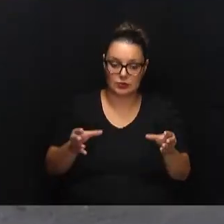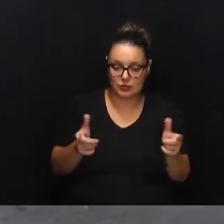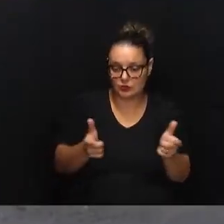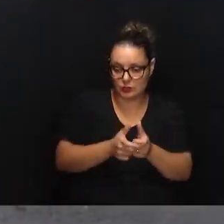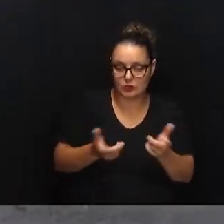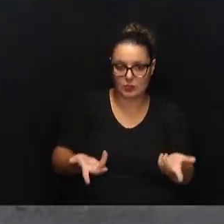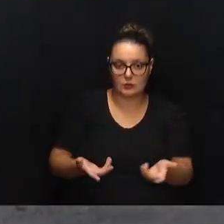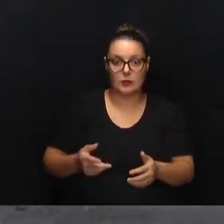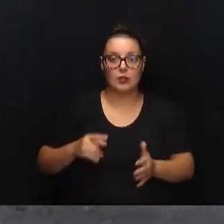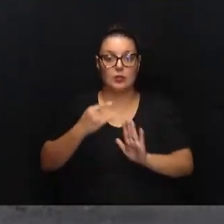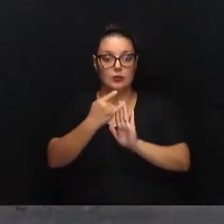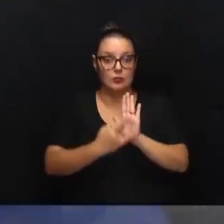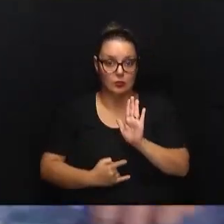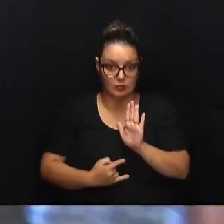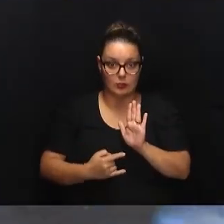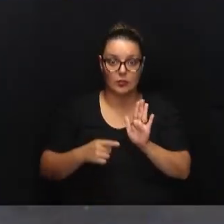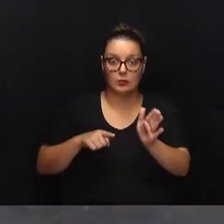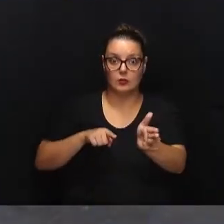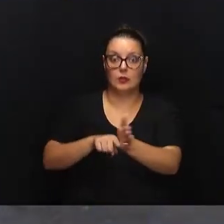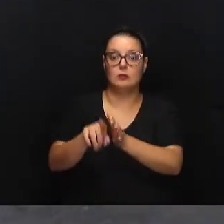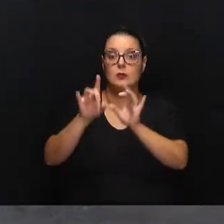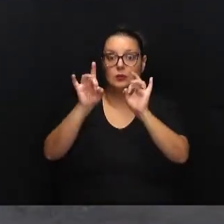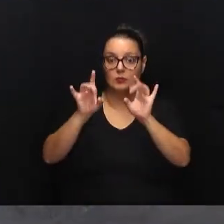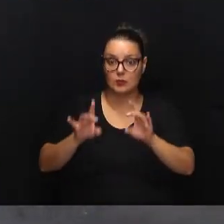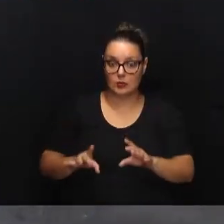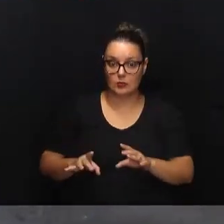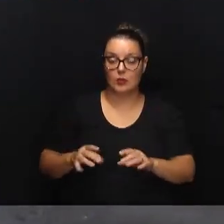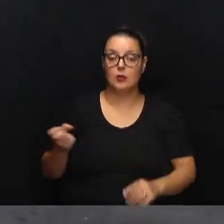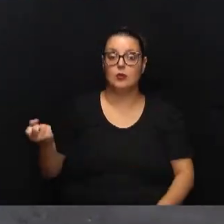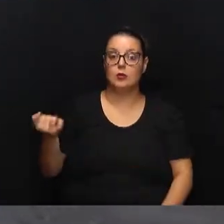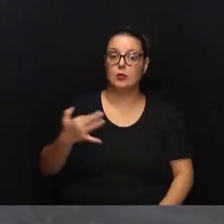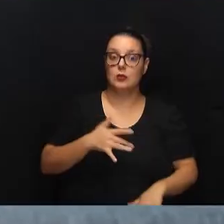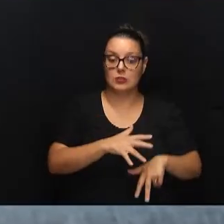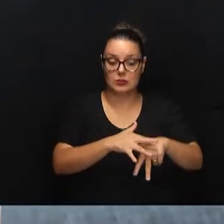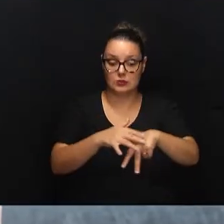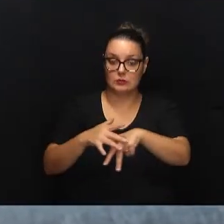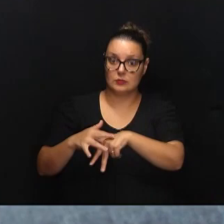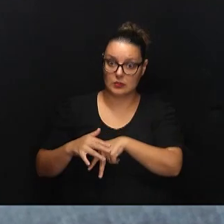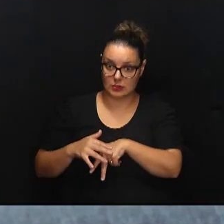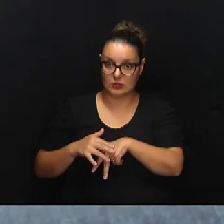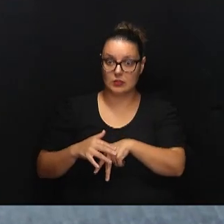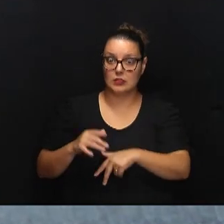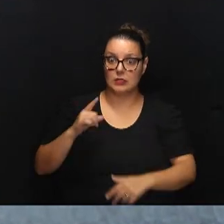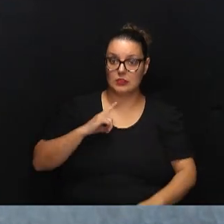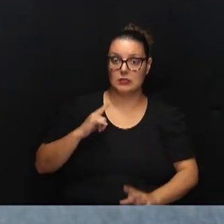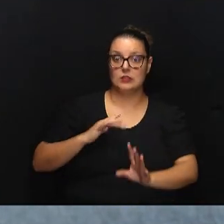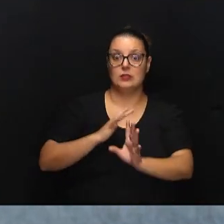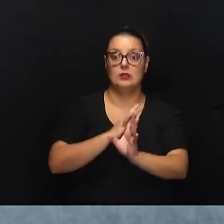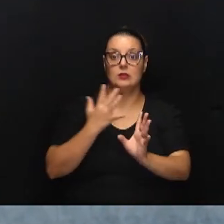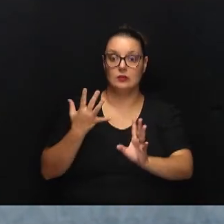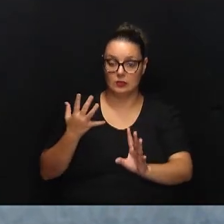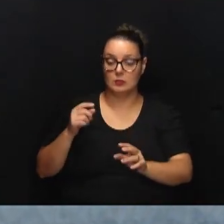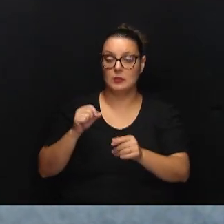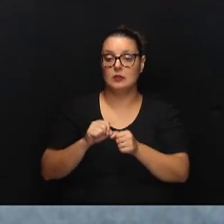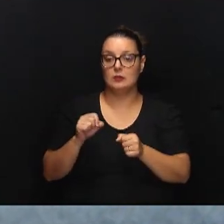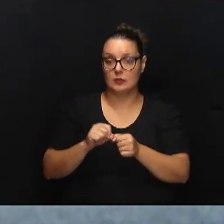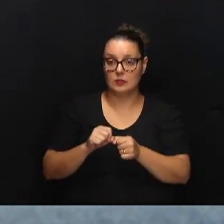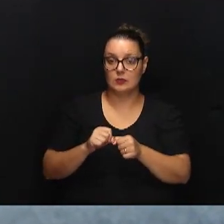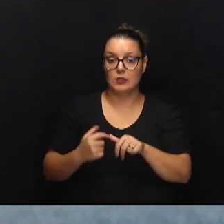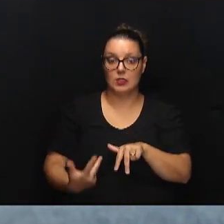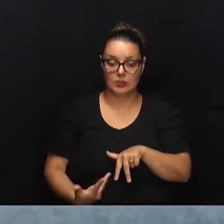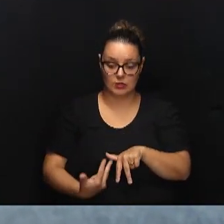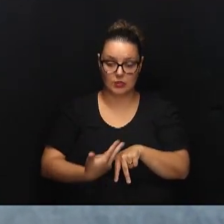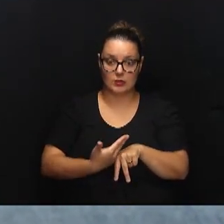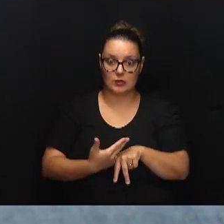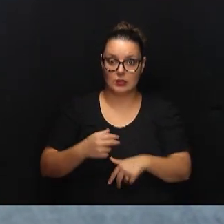parlamentar questiona especificamente sobre quantos pacientes estão na fila para a realização da cirurgia